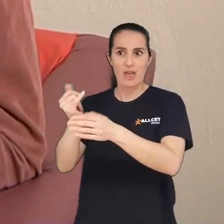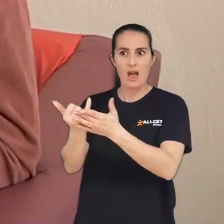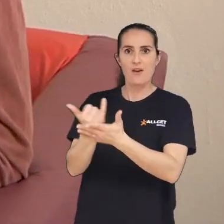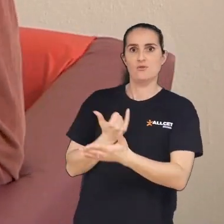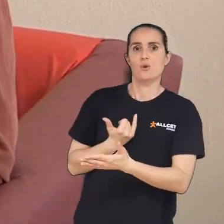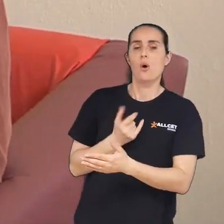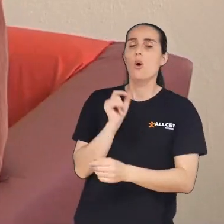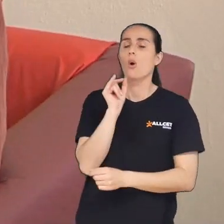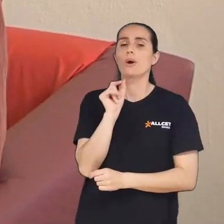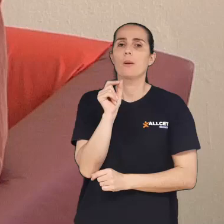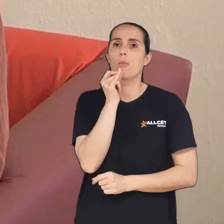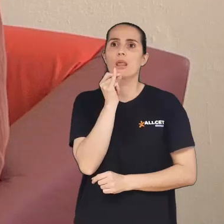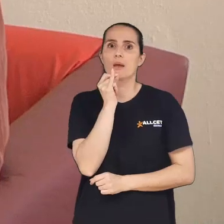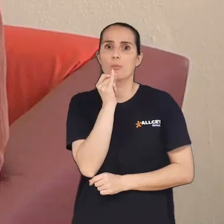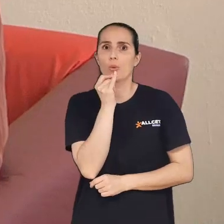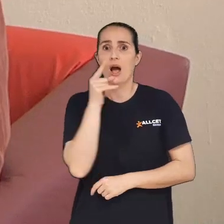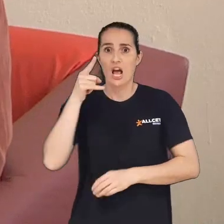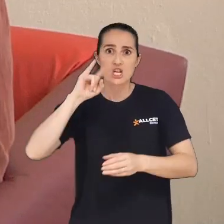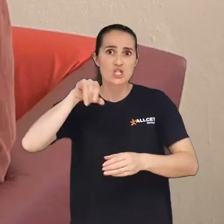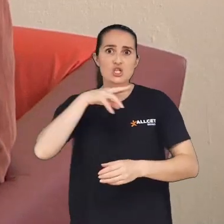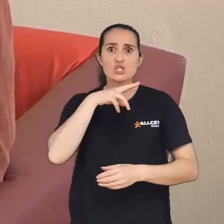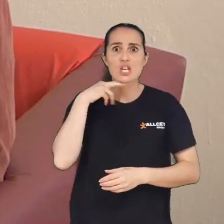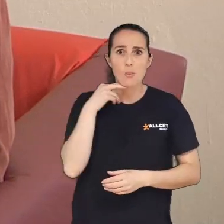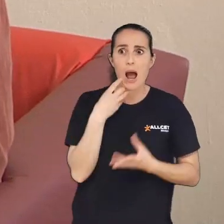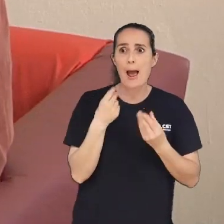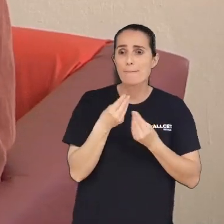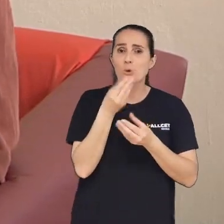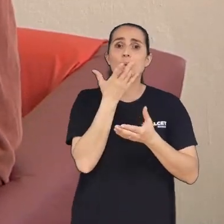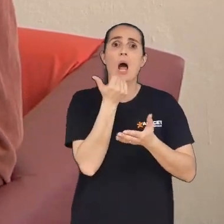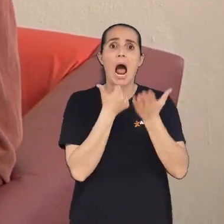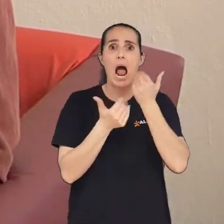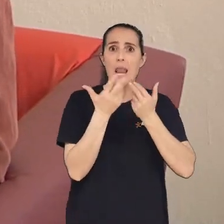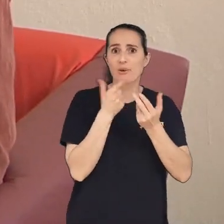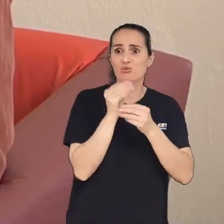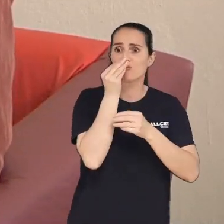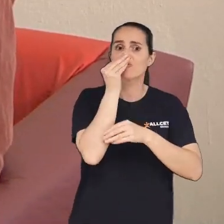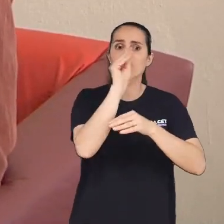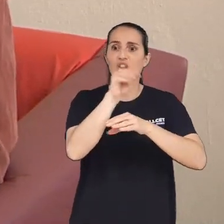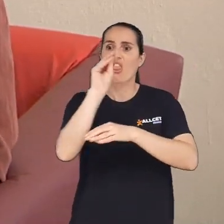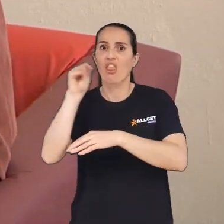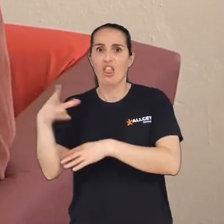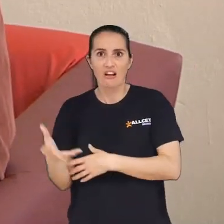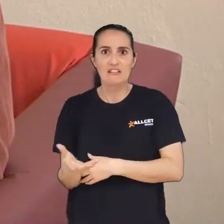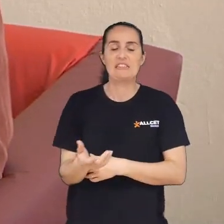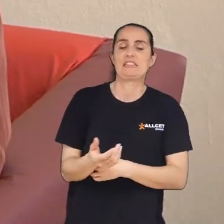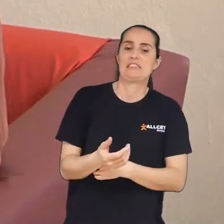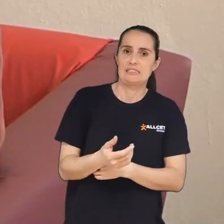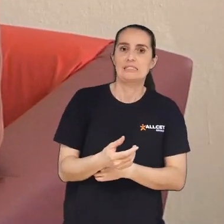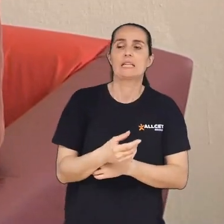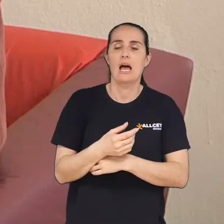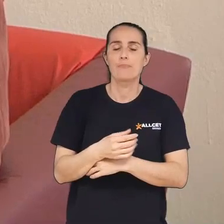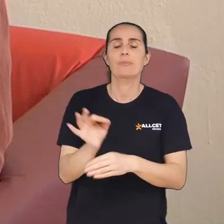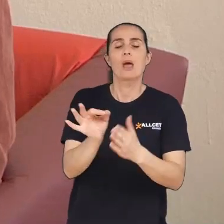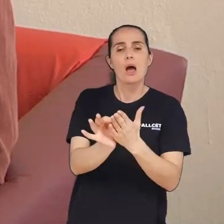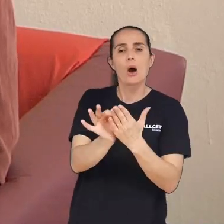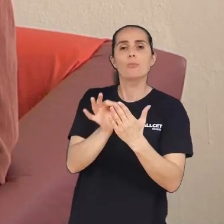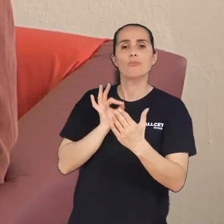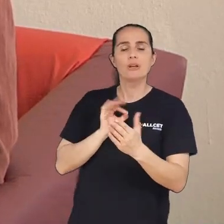cidade. Então, ele veio buscar alternativas, foi apresentado um projeto para que possibilitasse